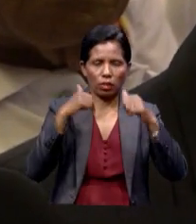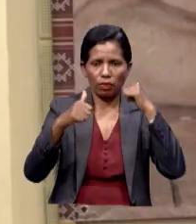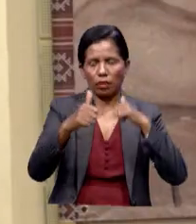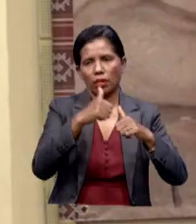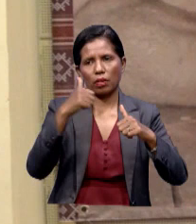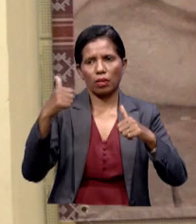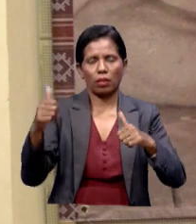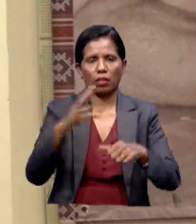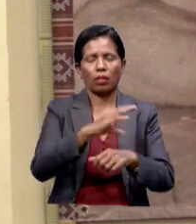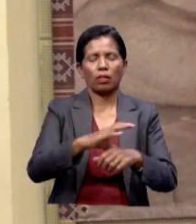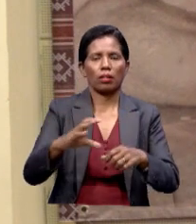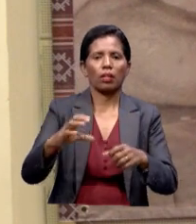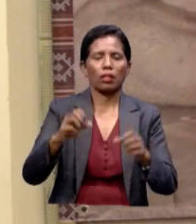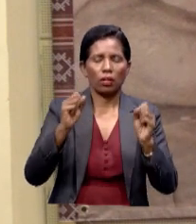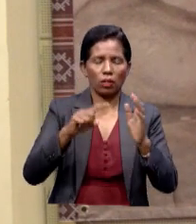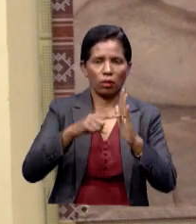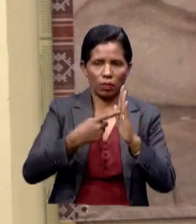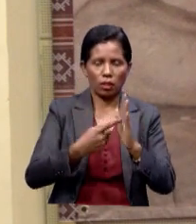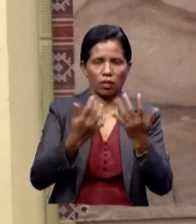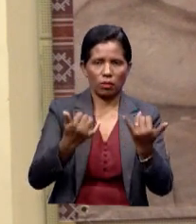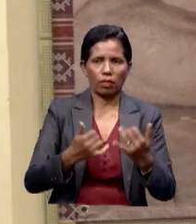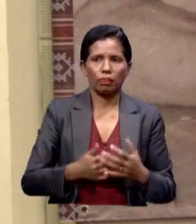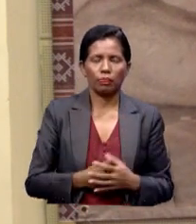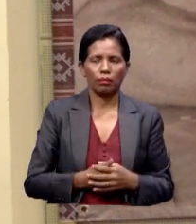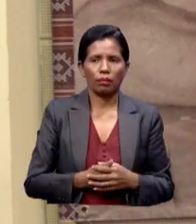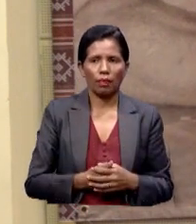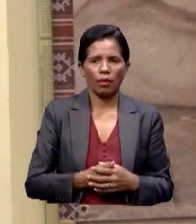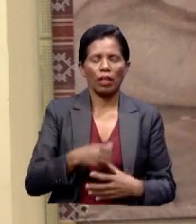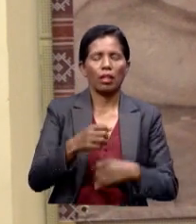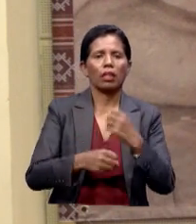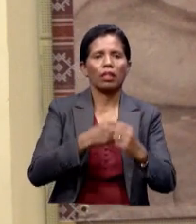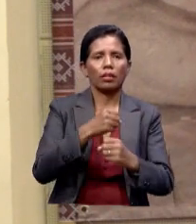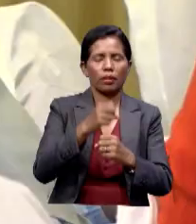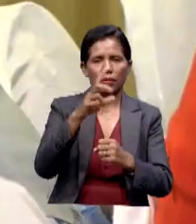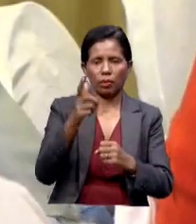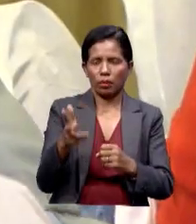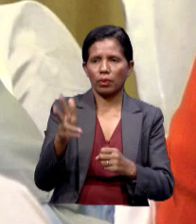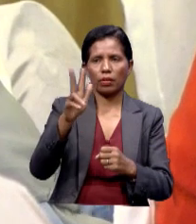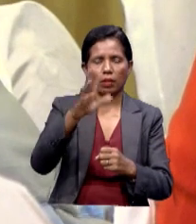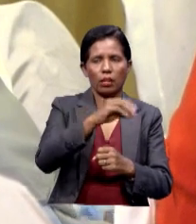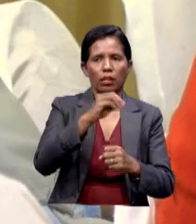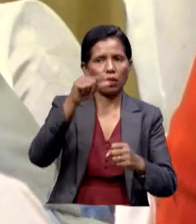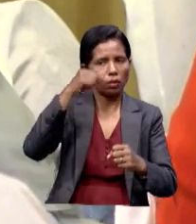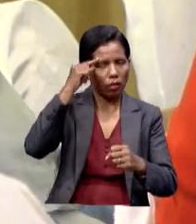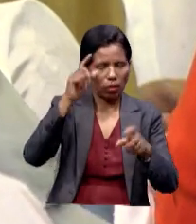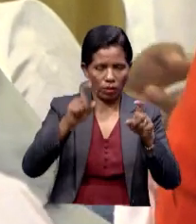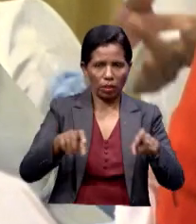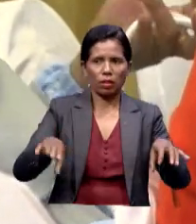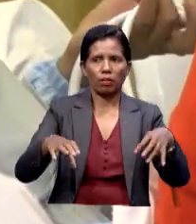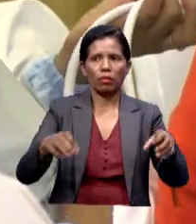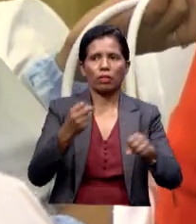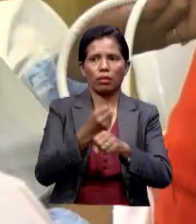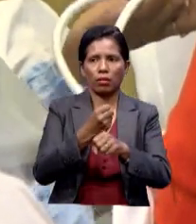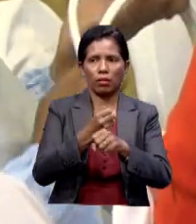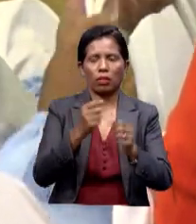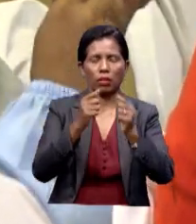nesse cabo submarino tem que ajudar da ONU. No Nemos Tinerim Rua Nulo Sintolo, o governo tem que servir uma casa, ou de